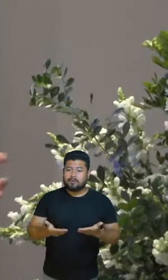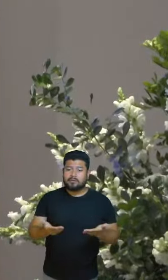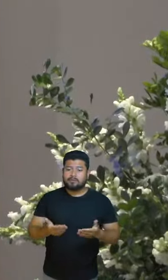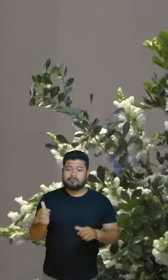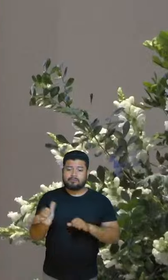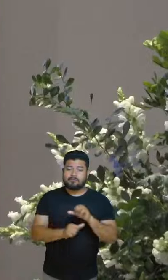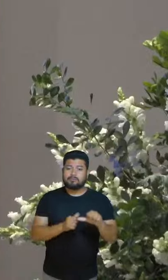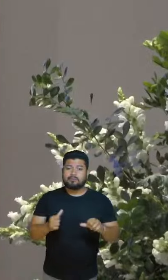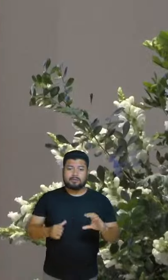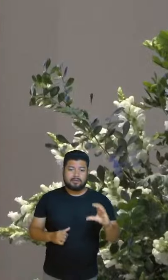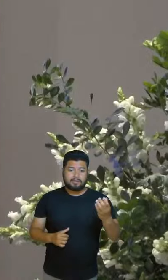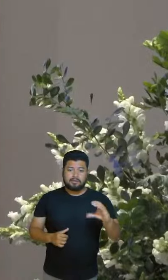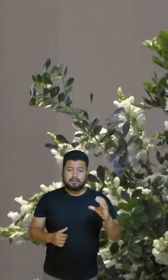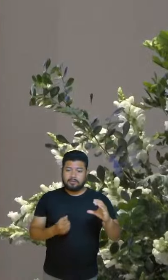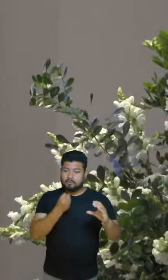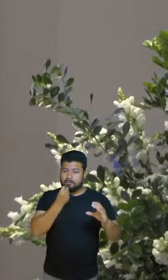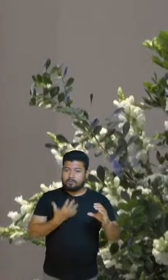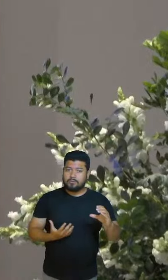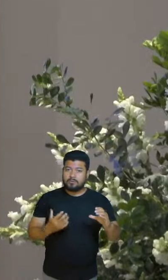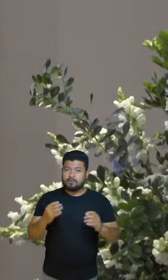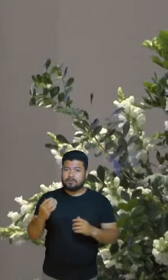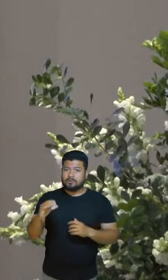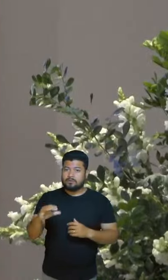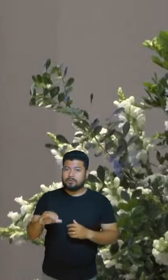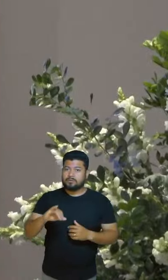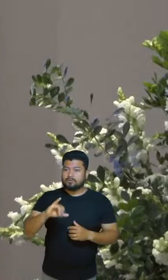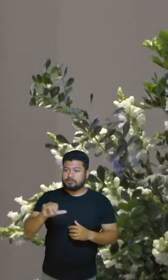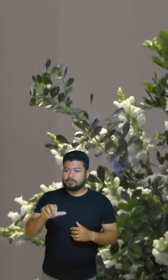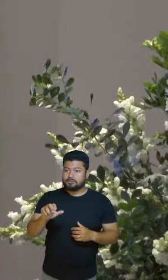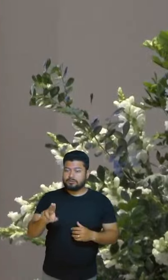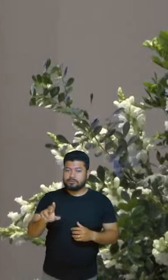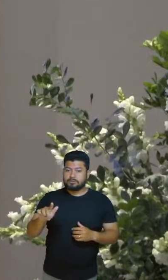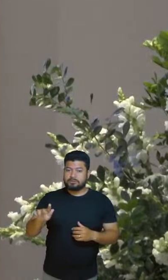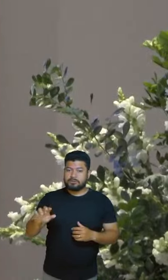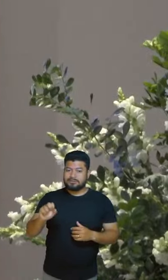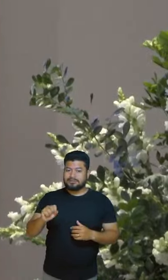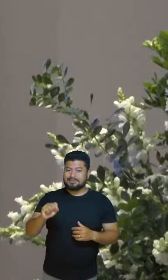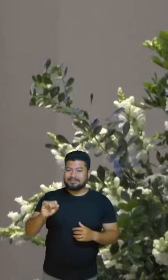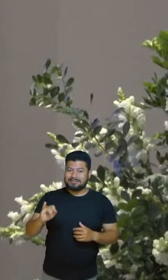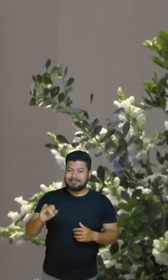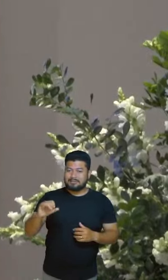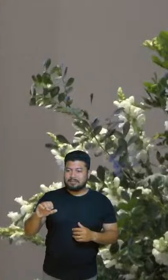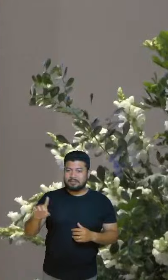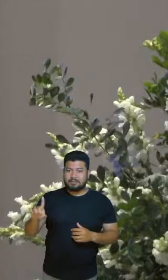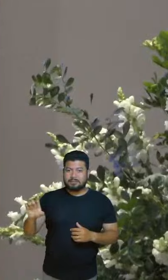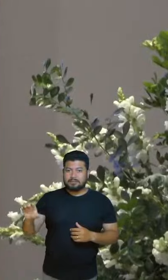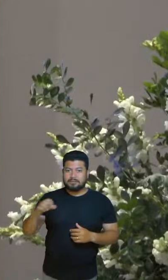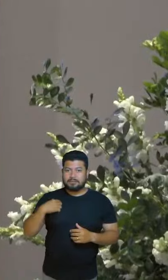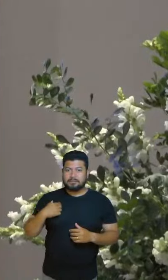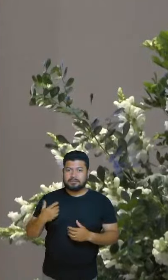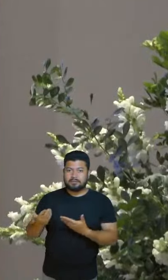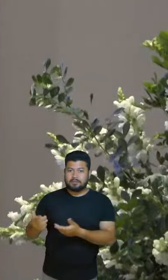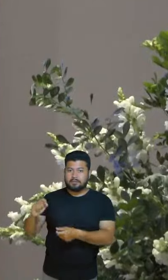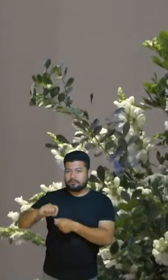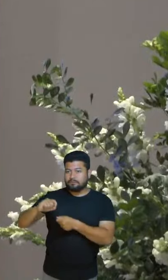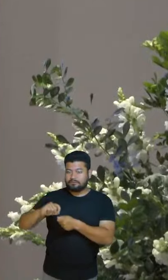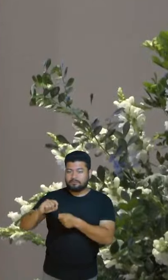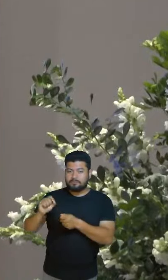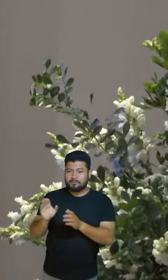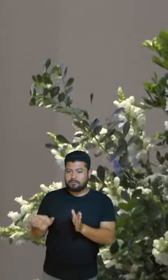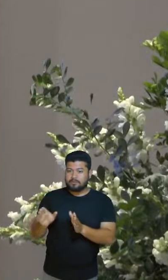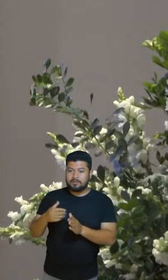e uma ciência chamado junk Science uma ciência feito assim meio sob encomenda então o